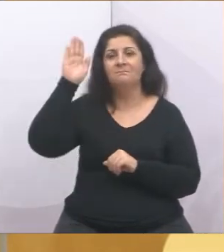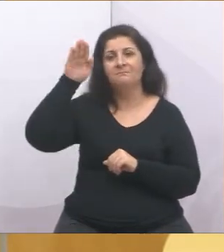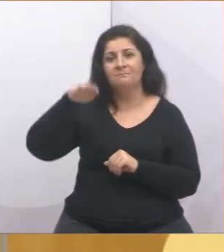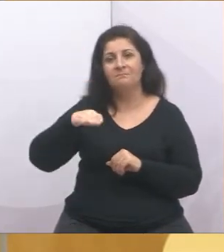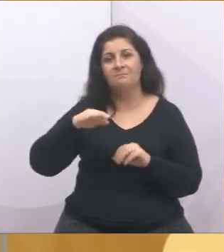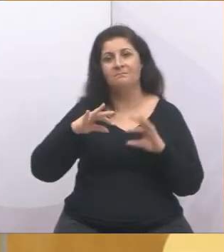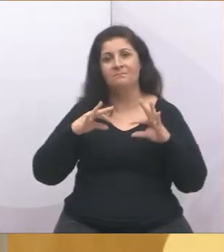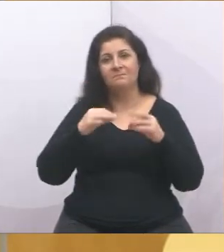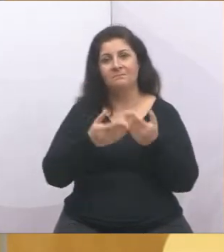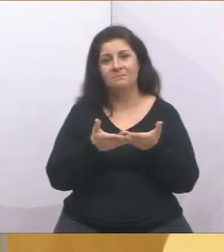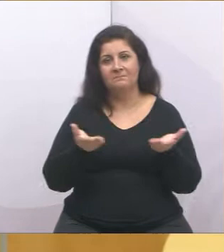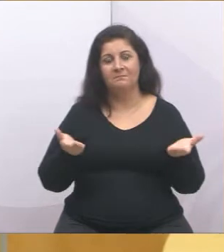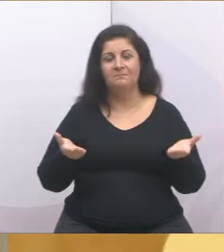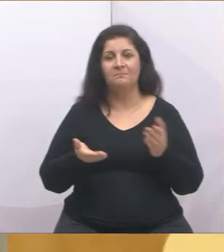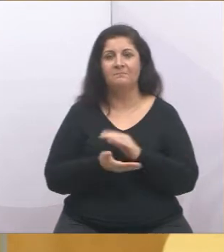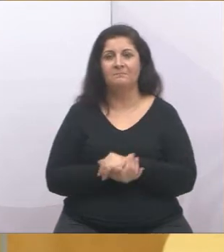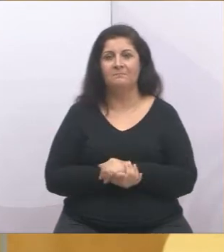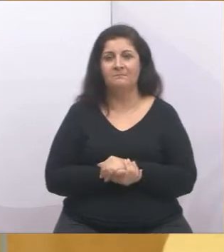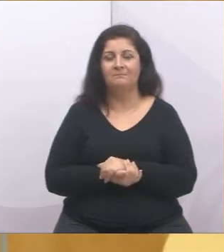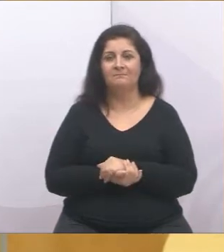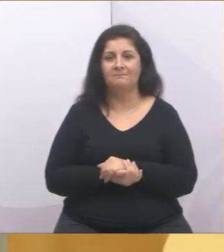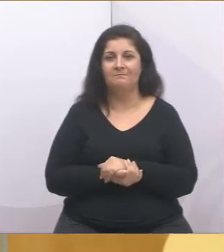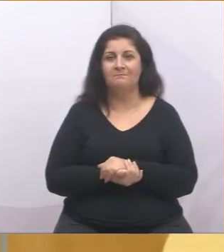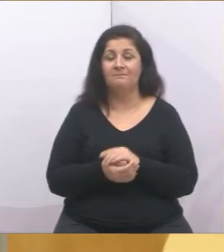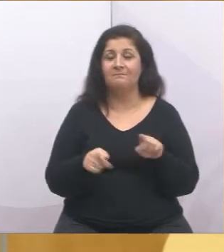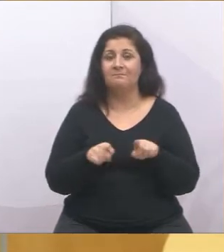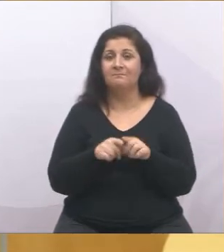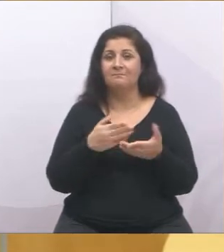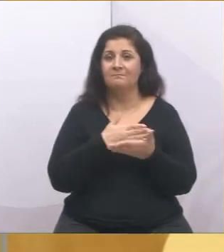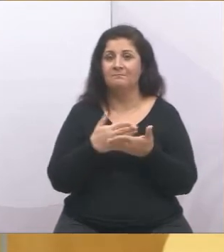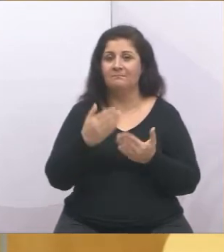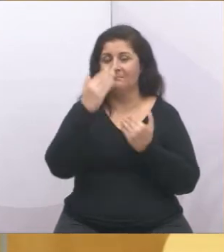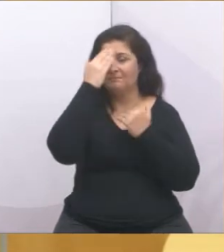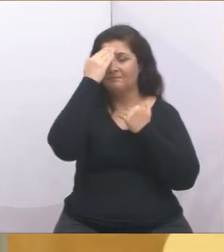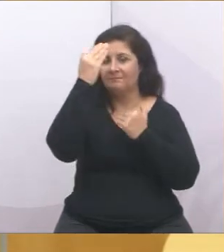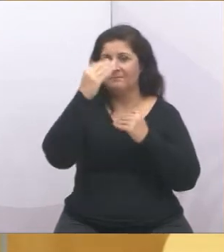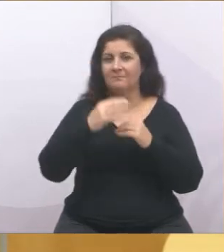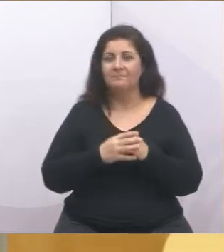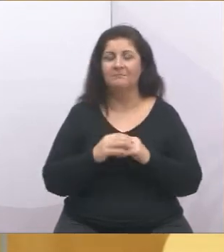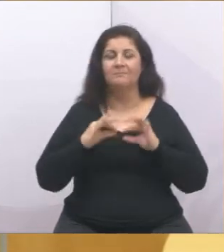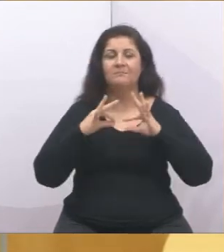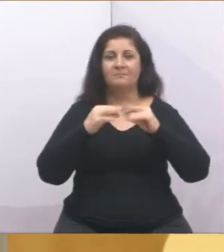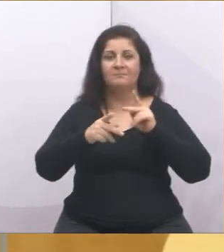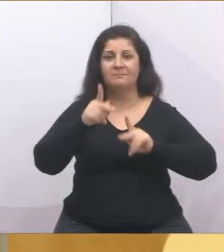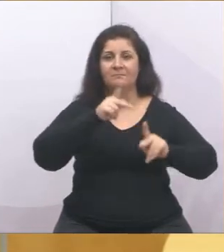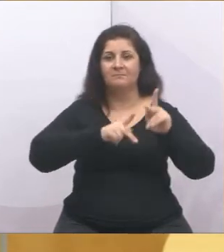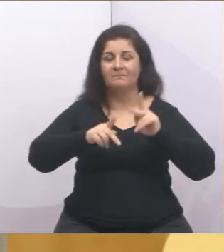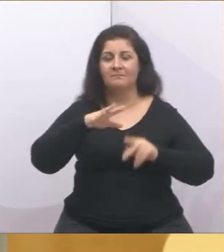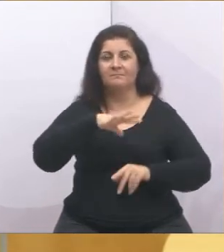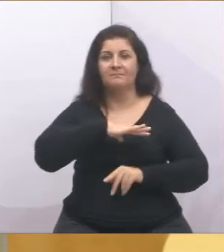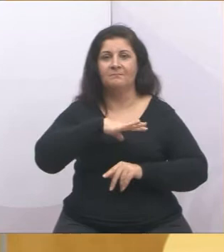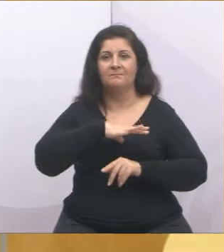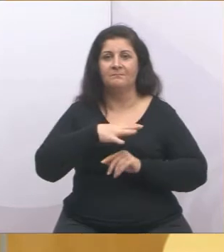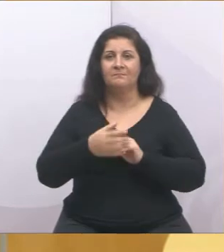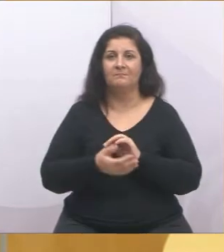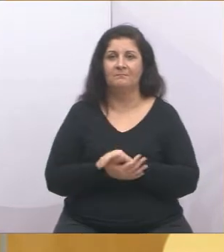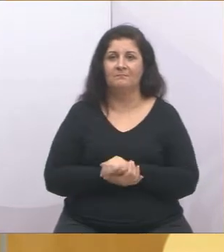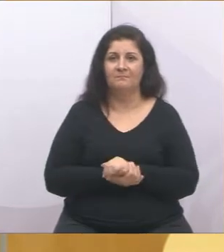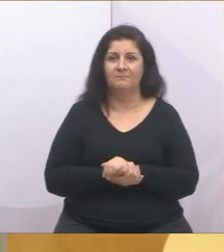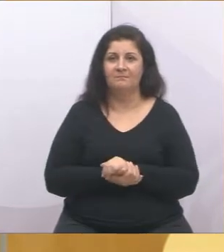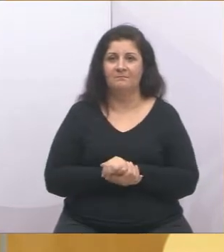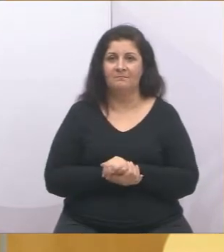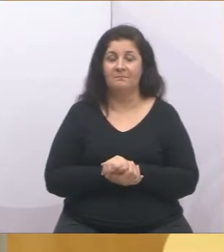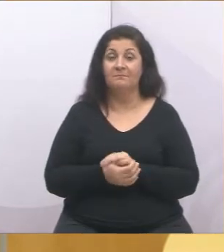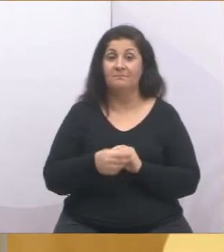todos. Eu também quero começar aqui agradecendo a toda a população da cidade, principalmente aqueles